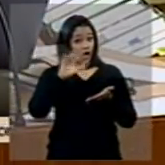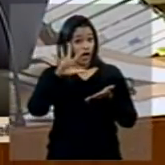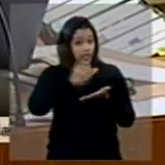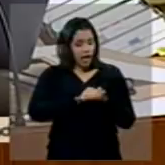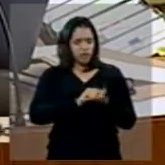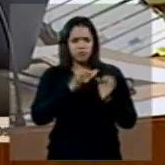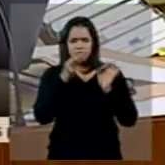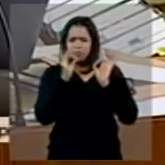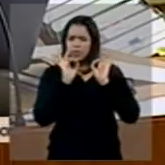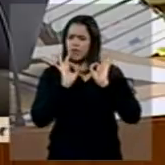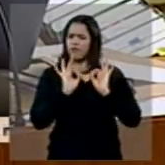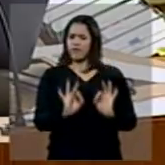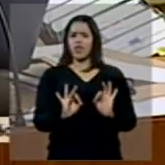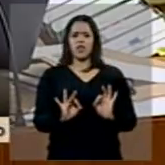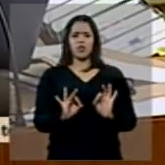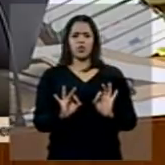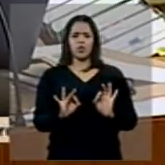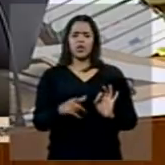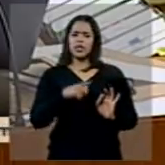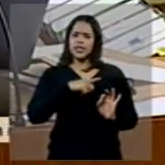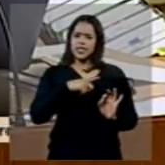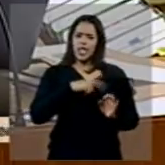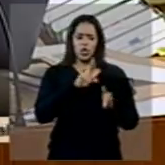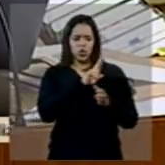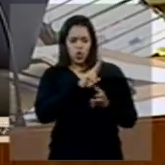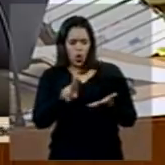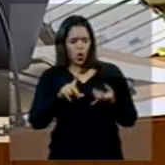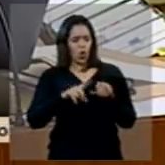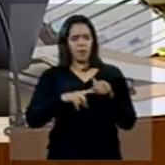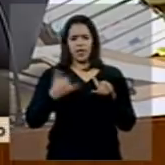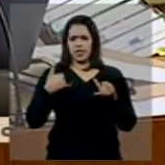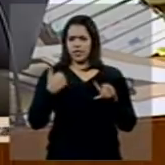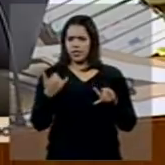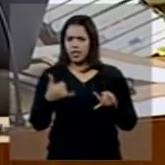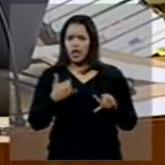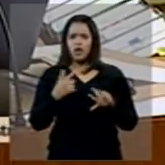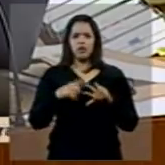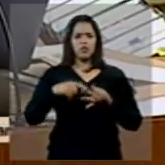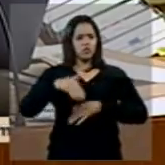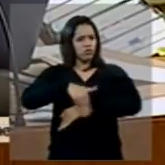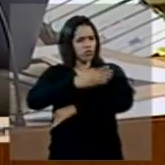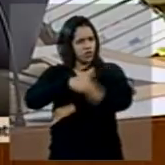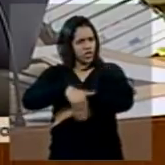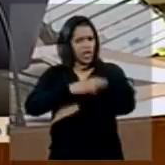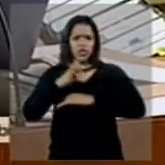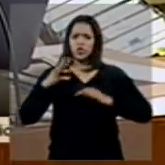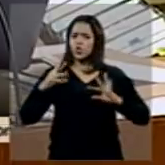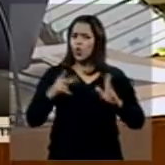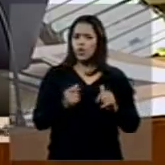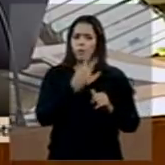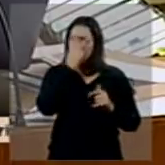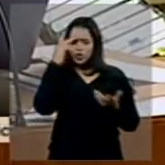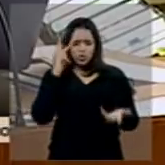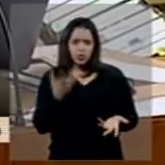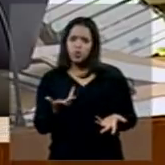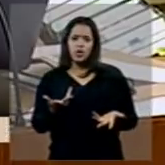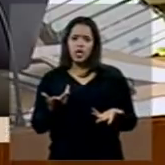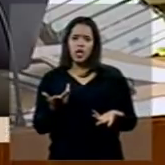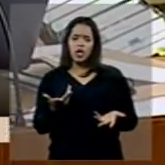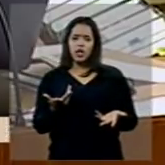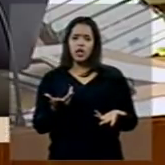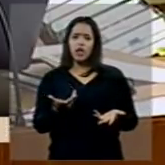os cadastros públicos, em que consta o nome, a idade, o endereço de todos os eleitores. Não custa